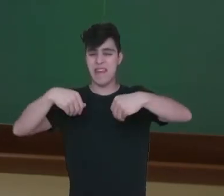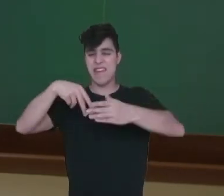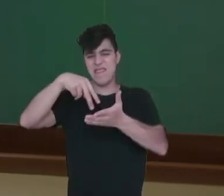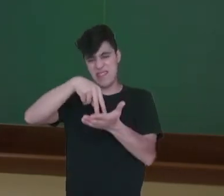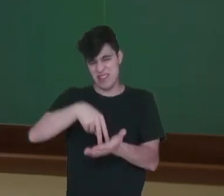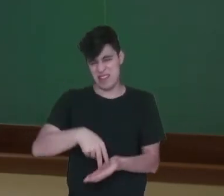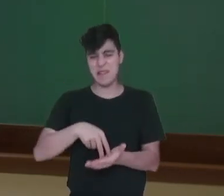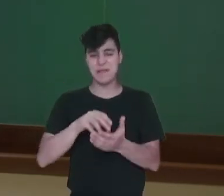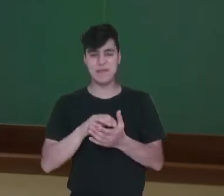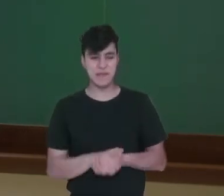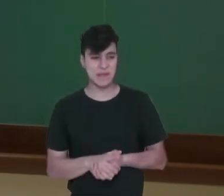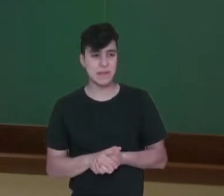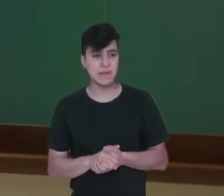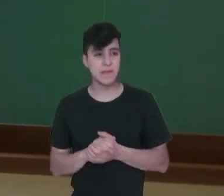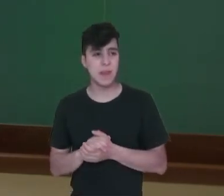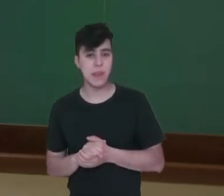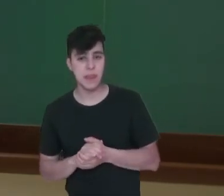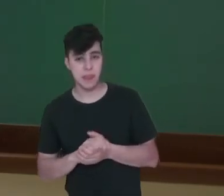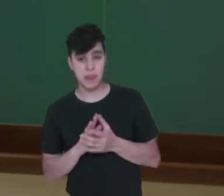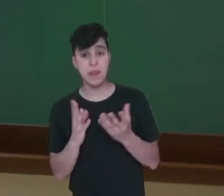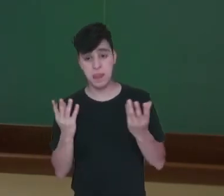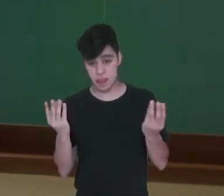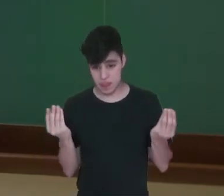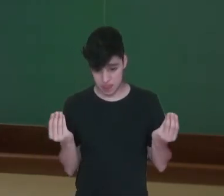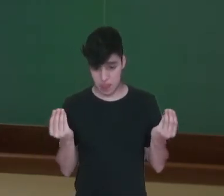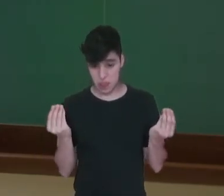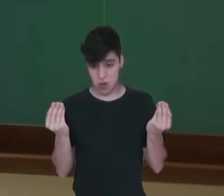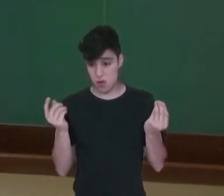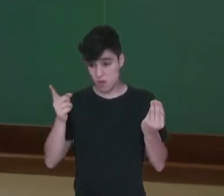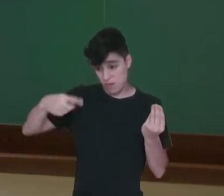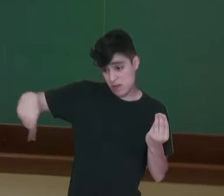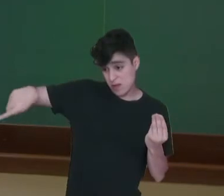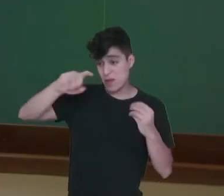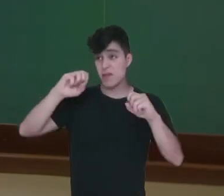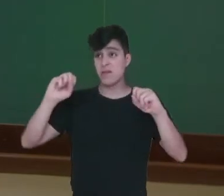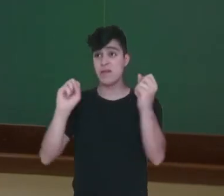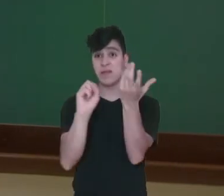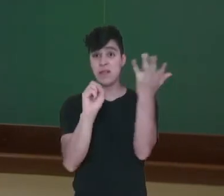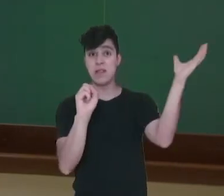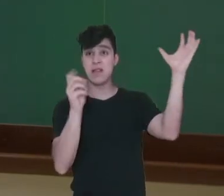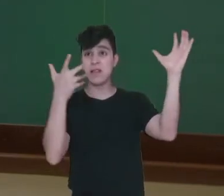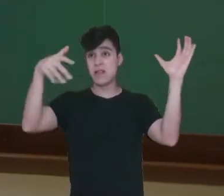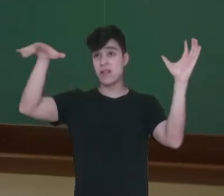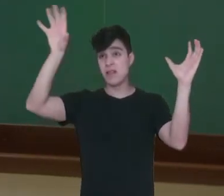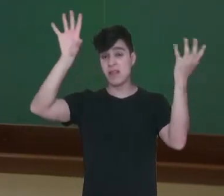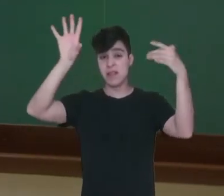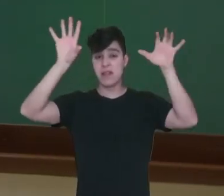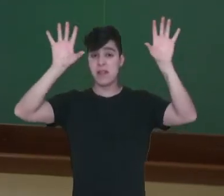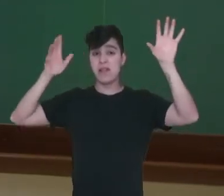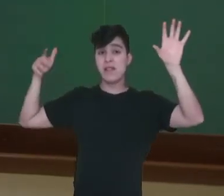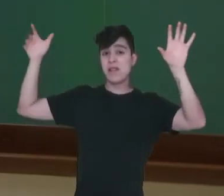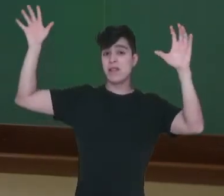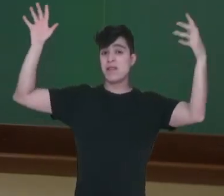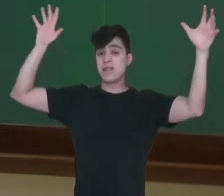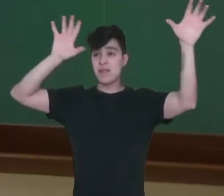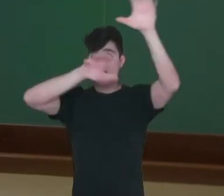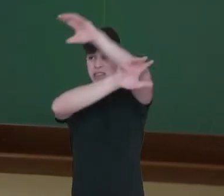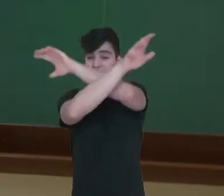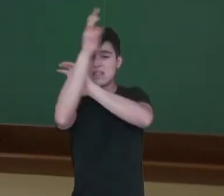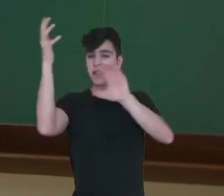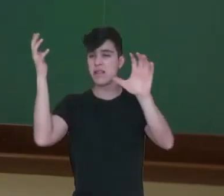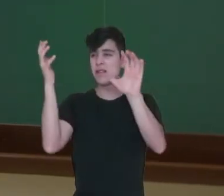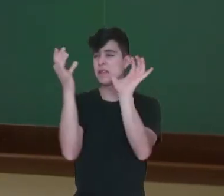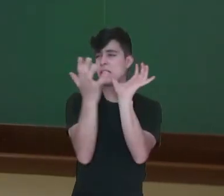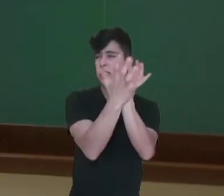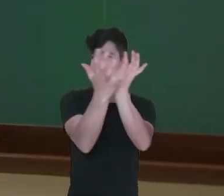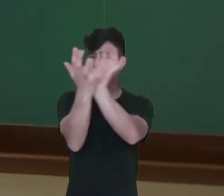certo? O entrelaçamento das copas dessas grandes árvores, né? As copas ficam todas entrelaçadas ali